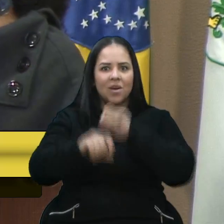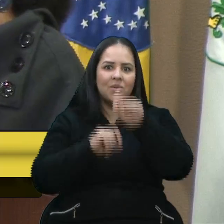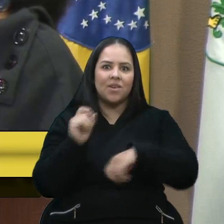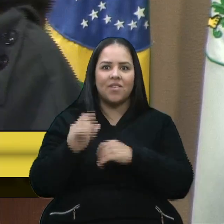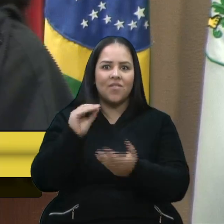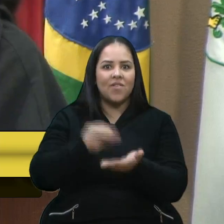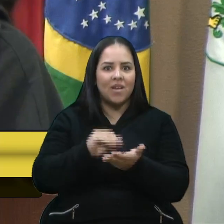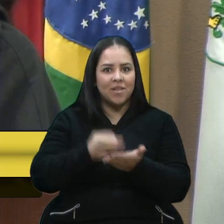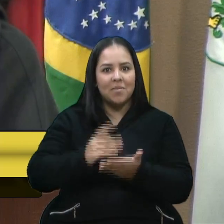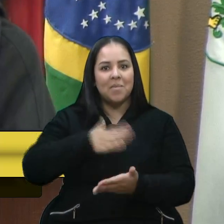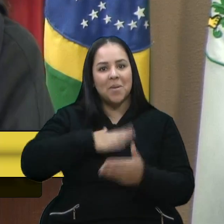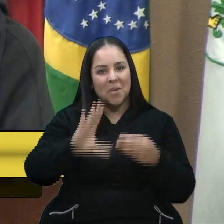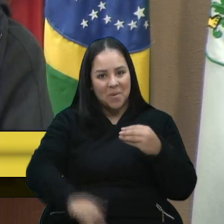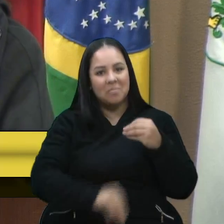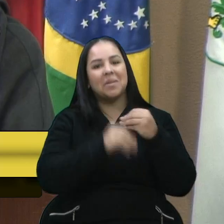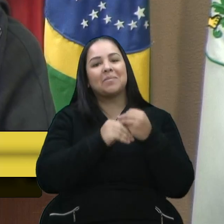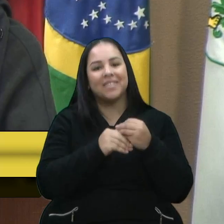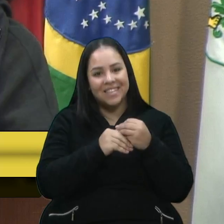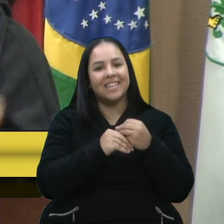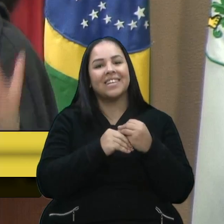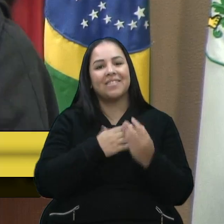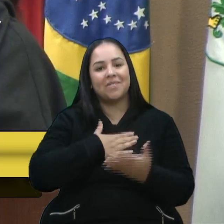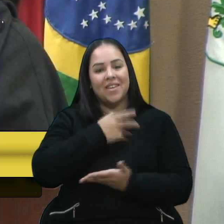mim complementar na minha fala.